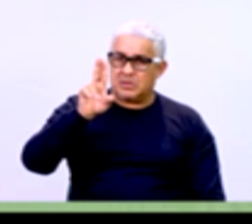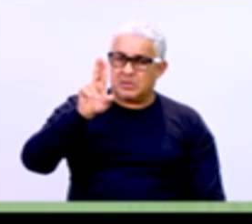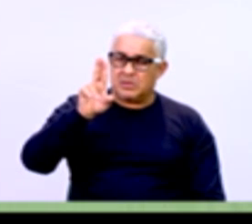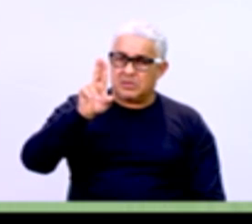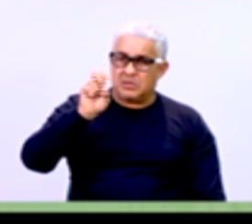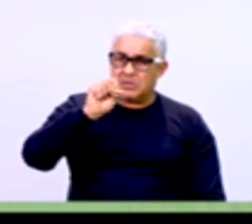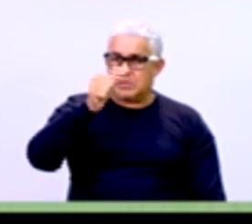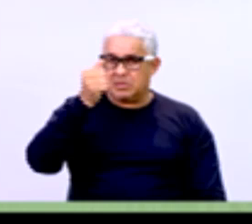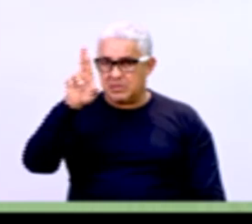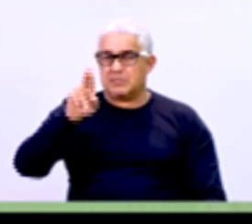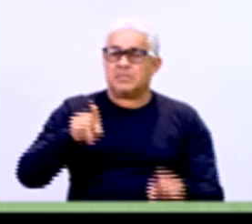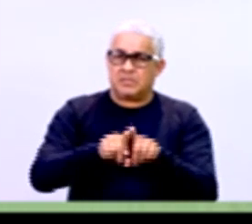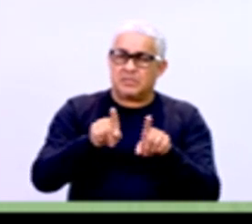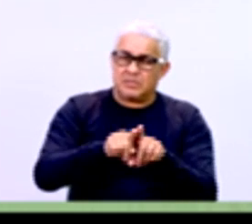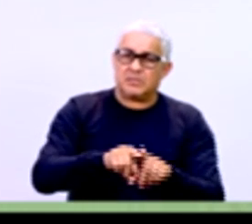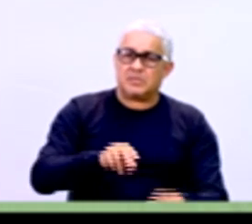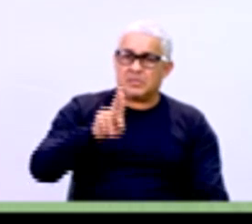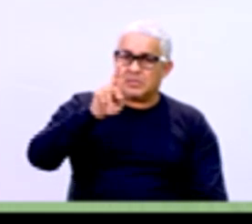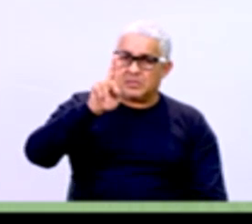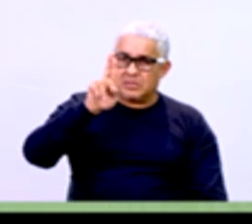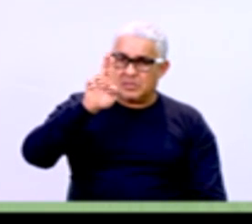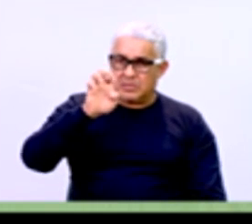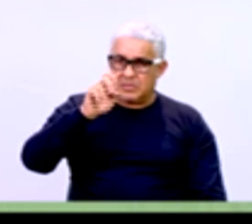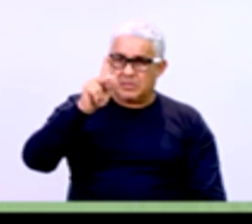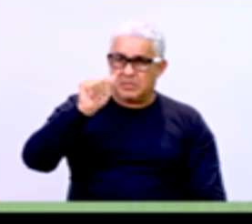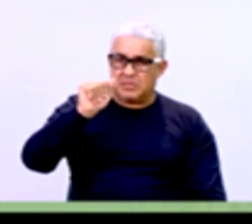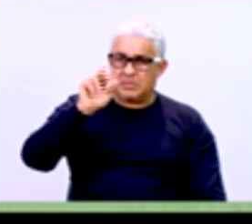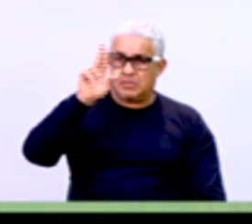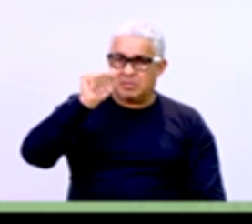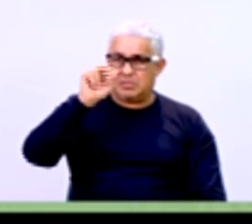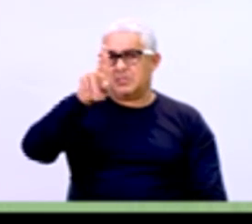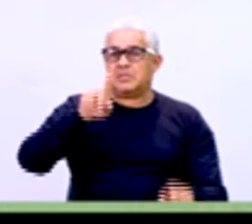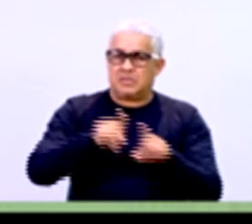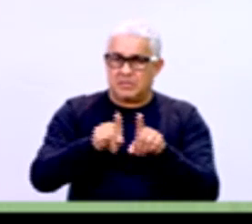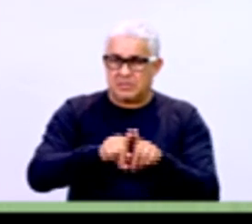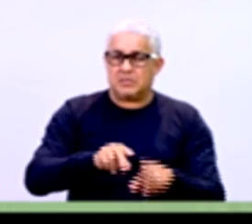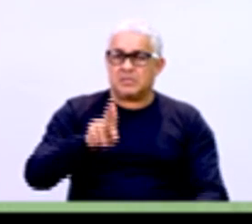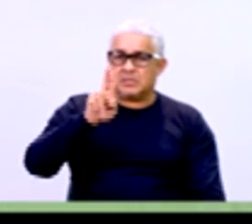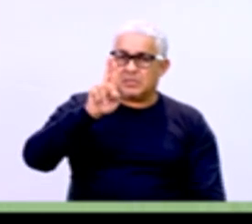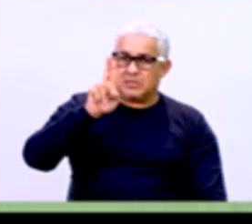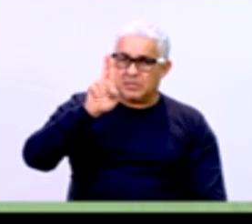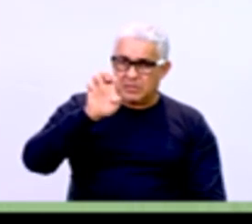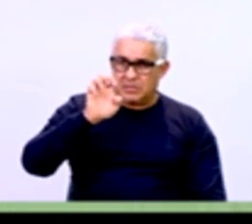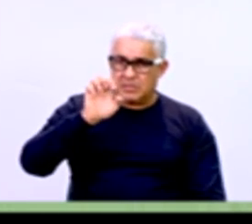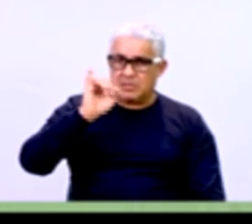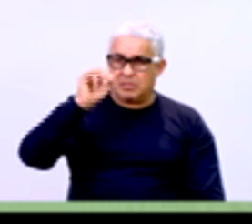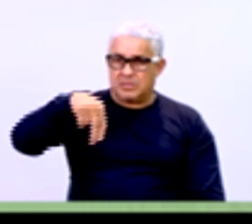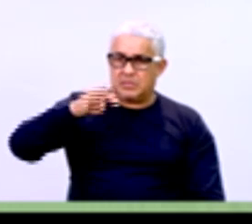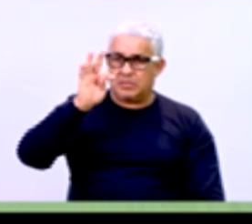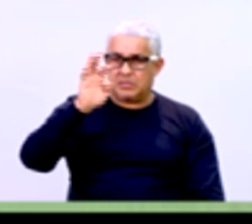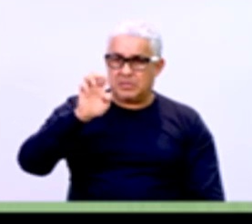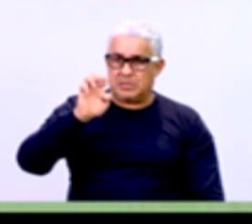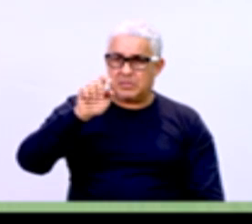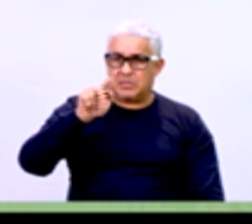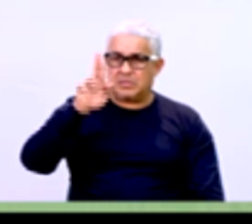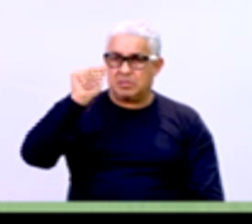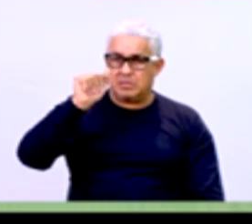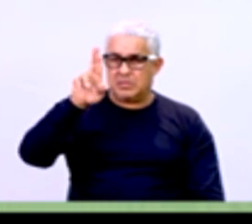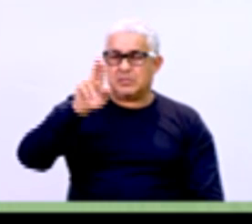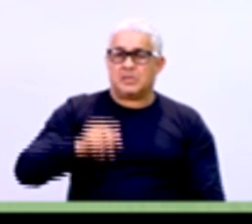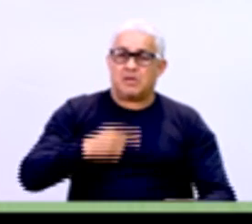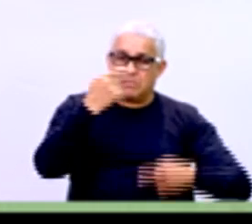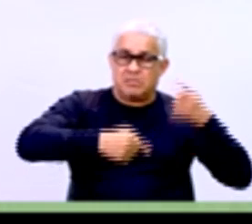reutilizar, que nós colocamos aqui, que o professor colocou, reciclar e reintegrar. A Política Nacional de